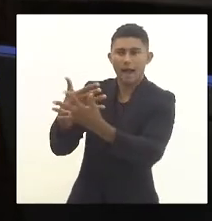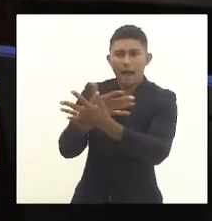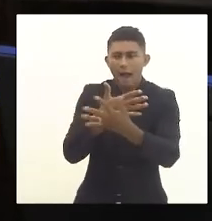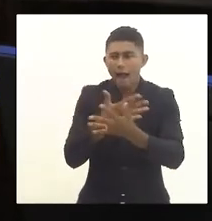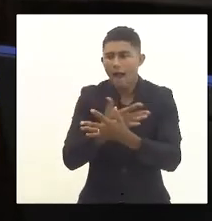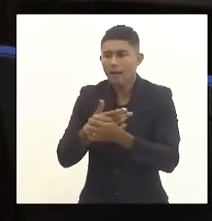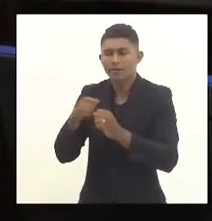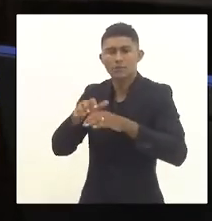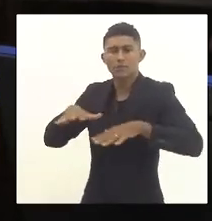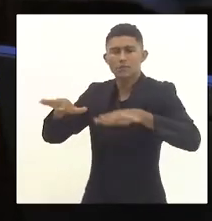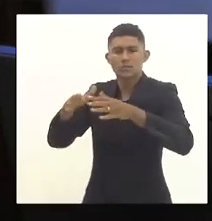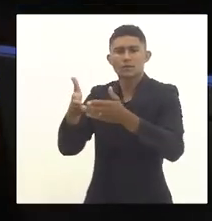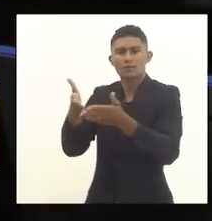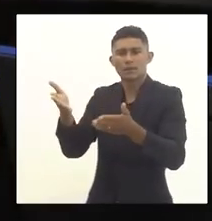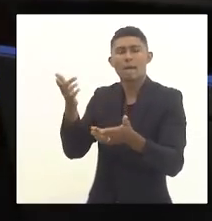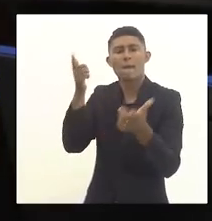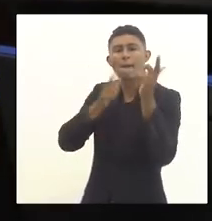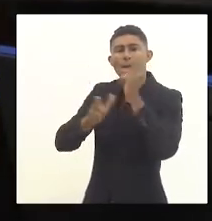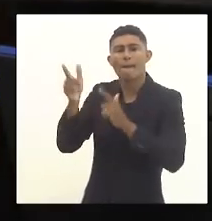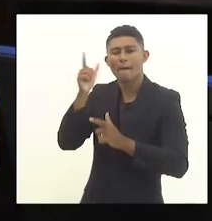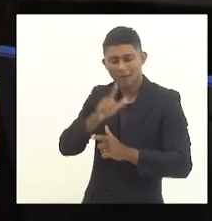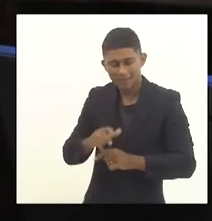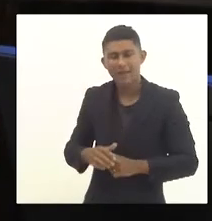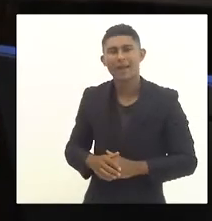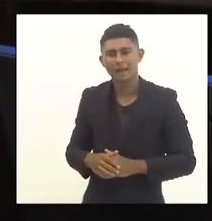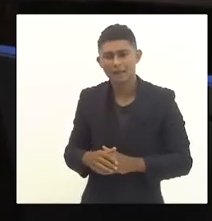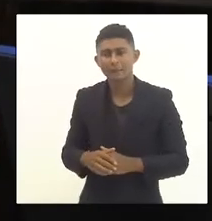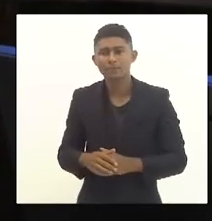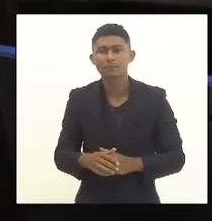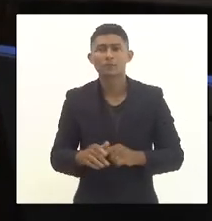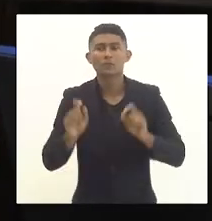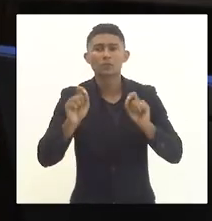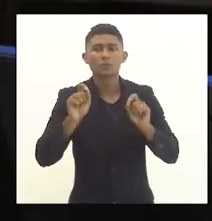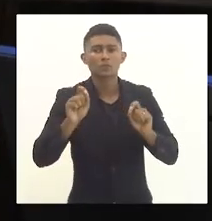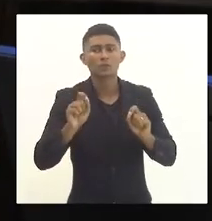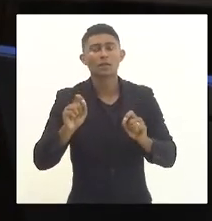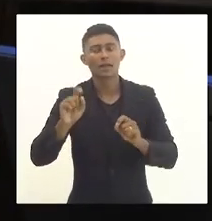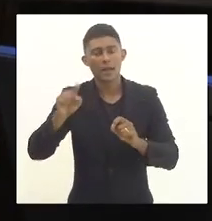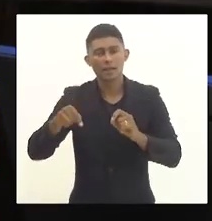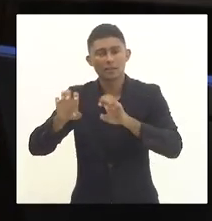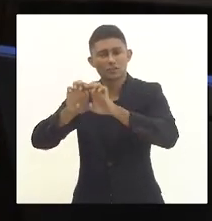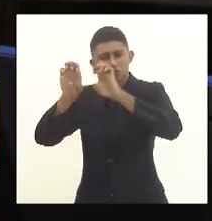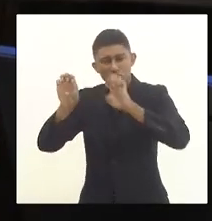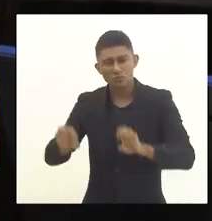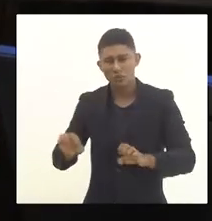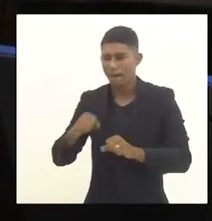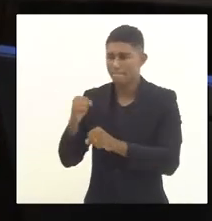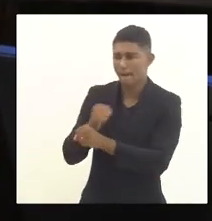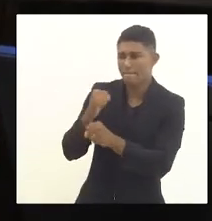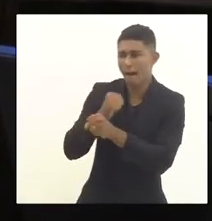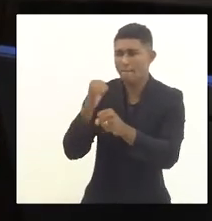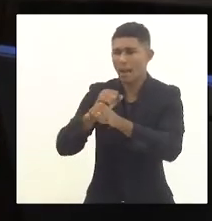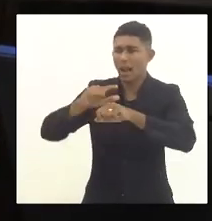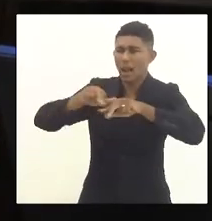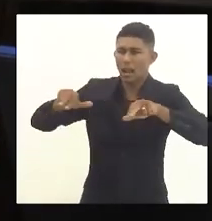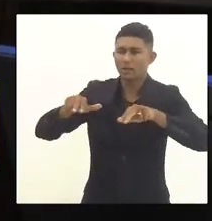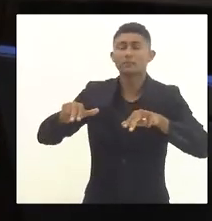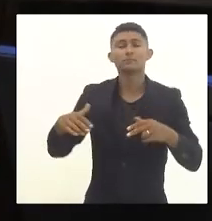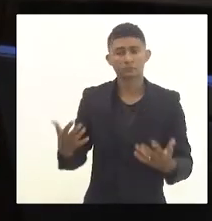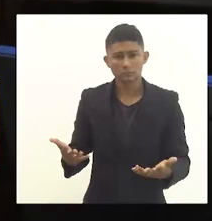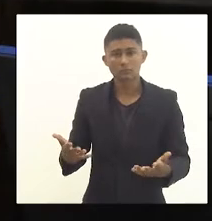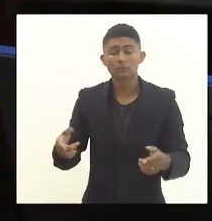seu modo, na sua velocidade, expandir esse tipo de infraestrutura e conseguir,